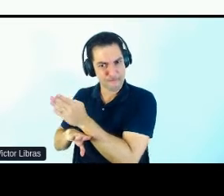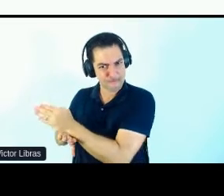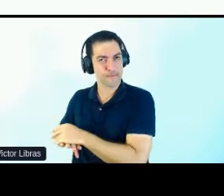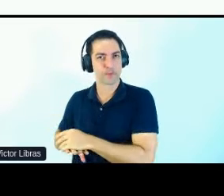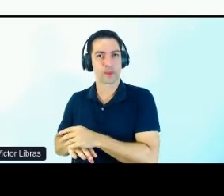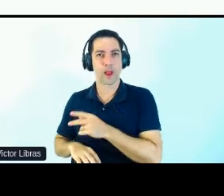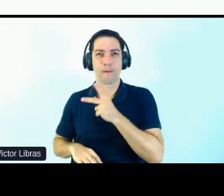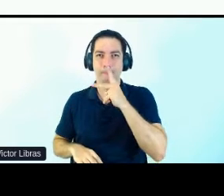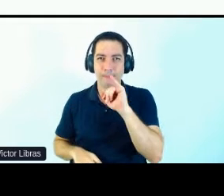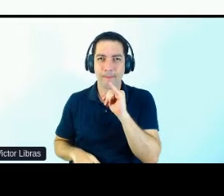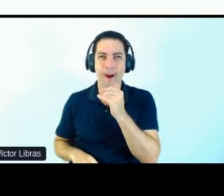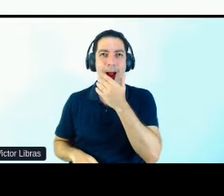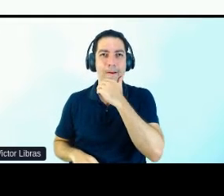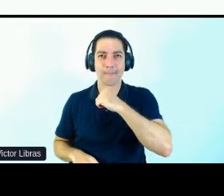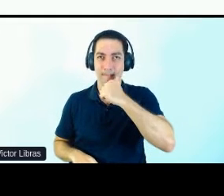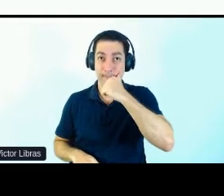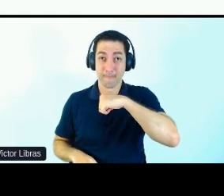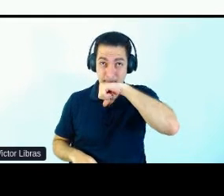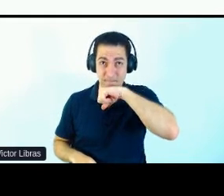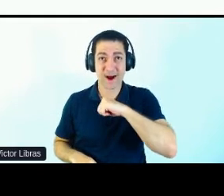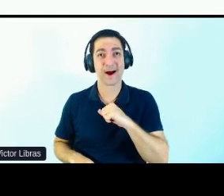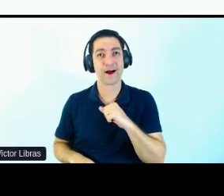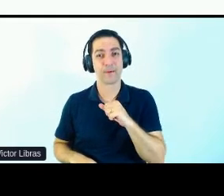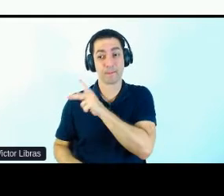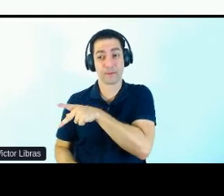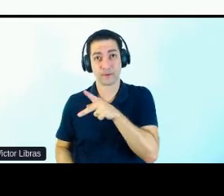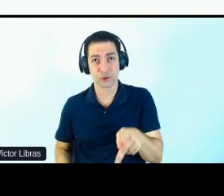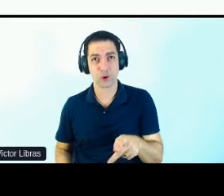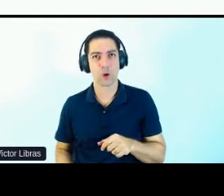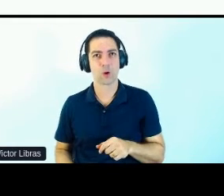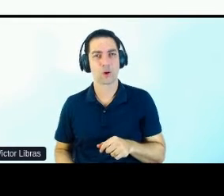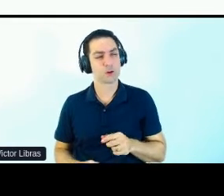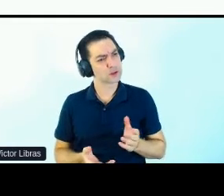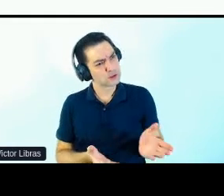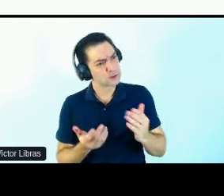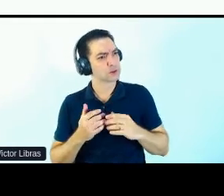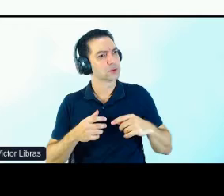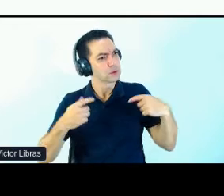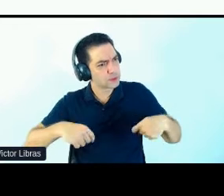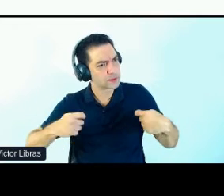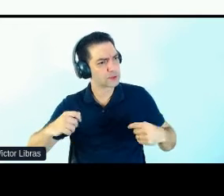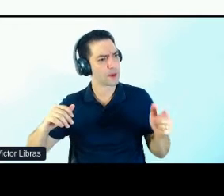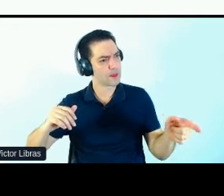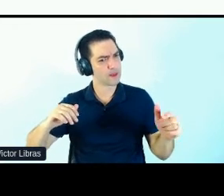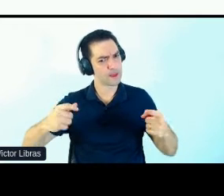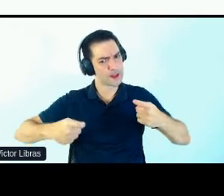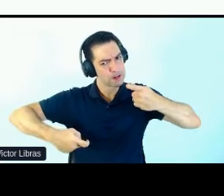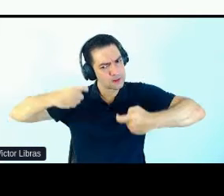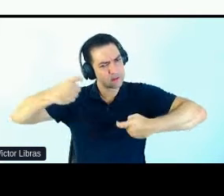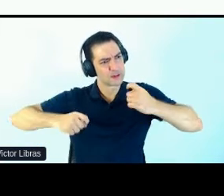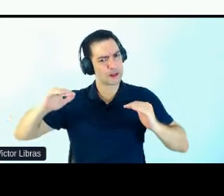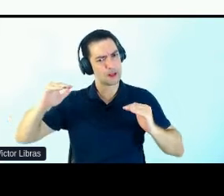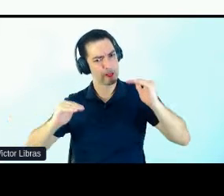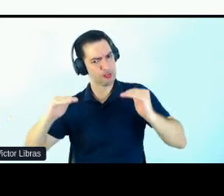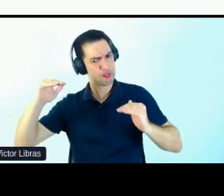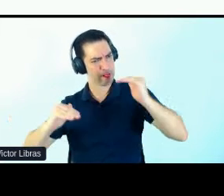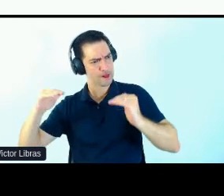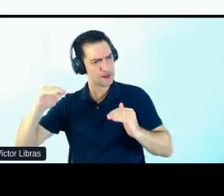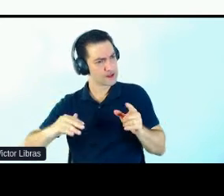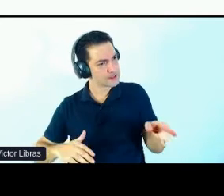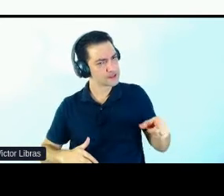cobrar dos meninos para que eles compitam, para eles serem as melhores naquilo que eles fazem, para preparar eles para o futuro,